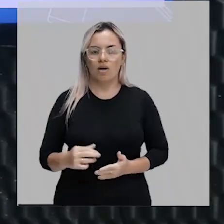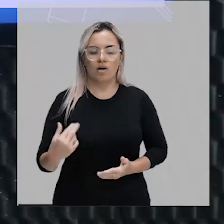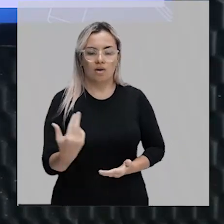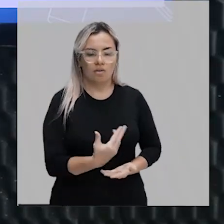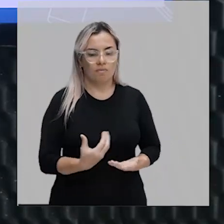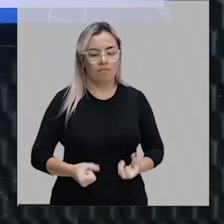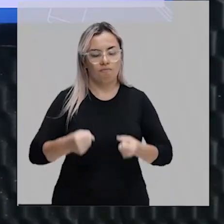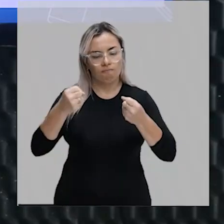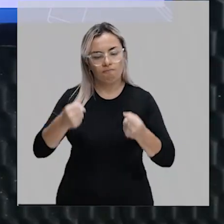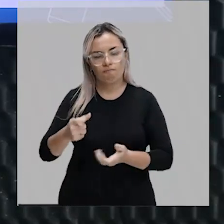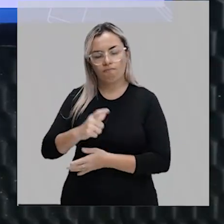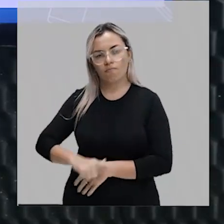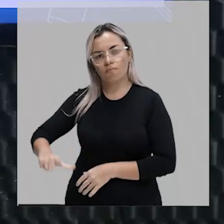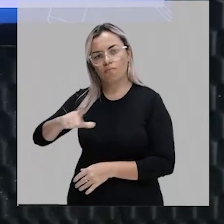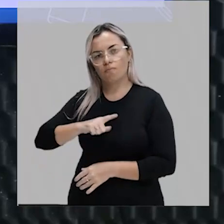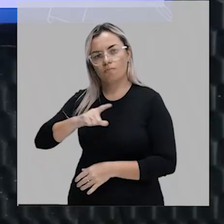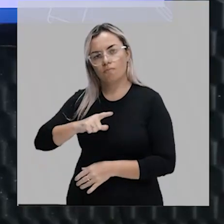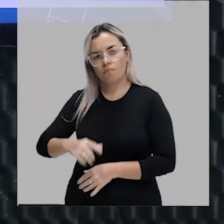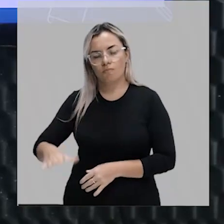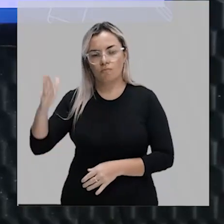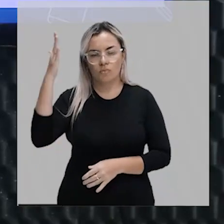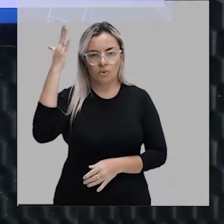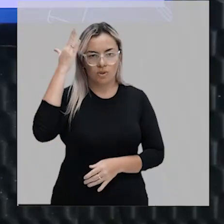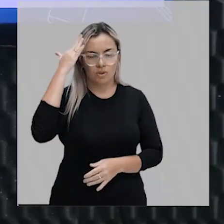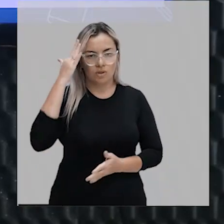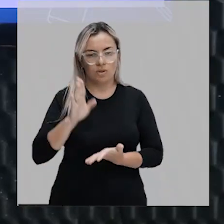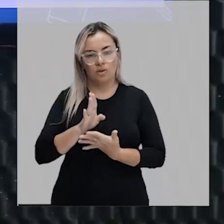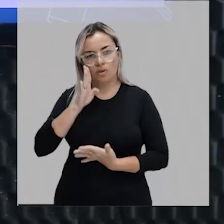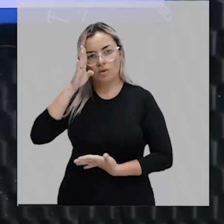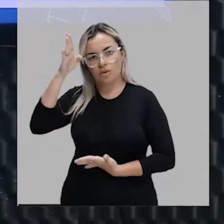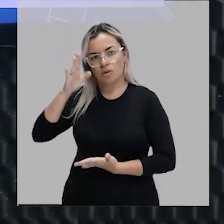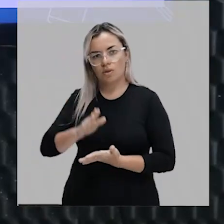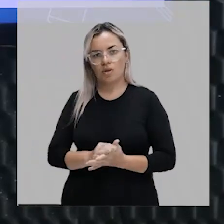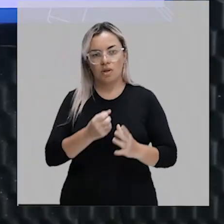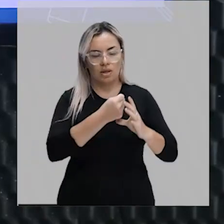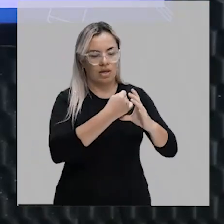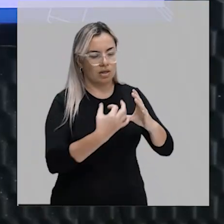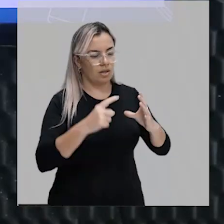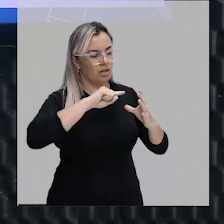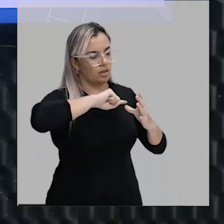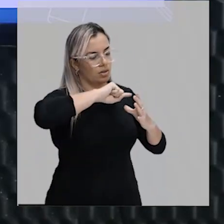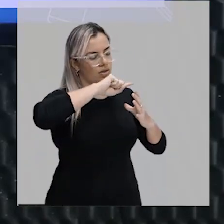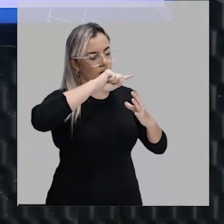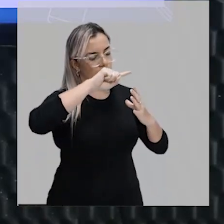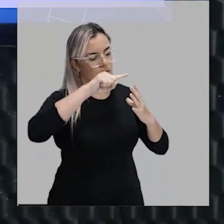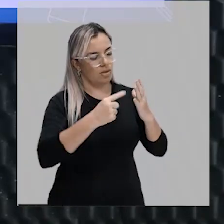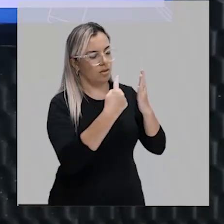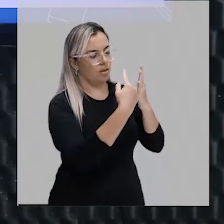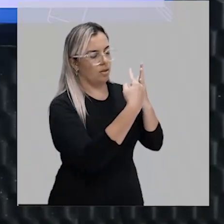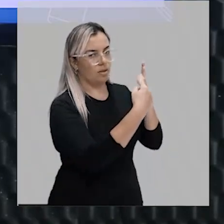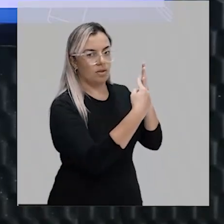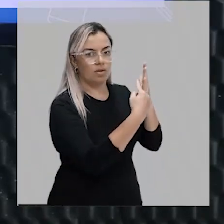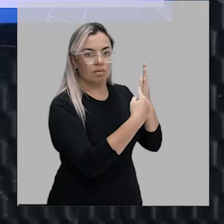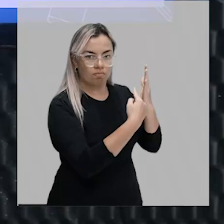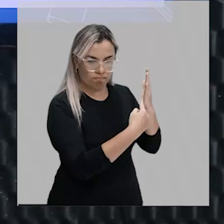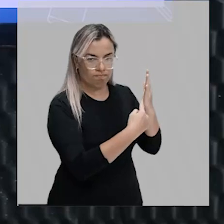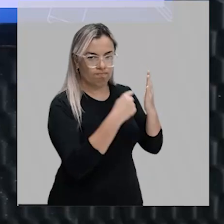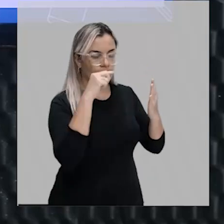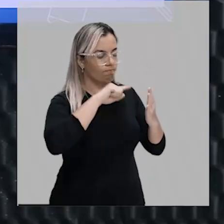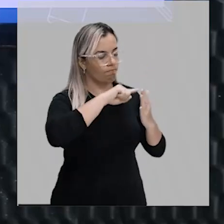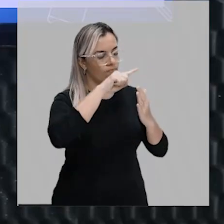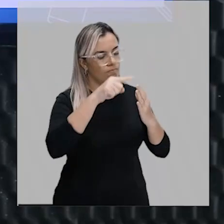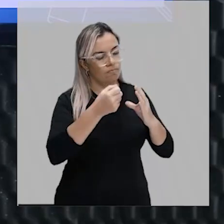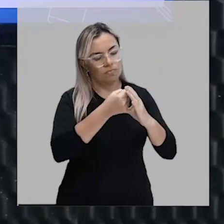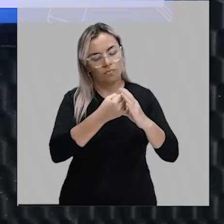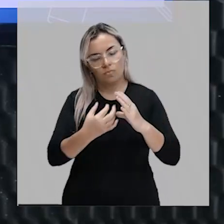possamos ter um entendimento dos principais componentes, dos principais elementos